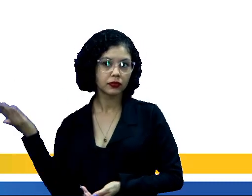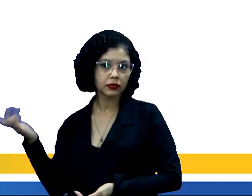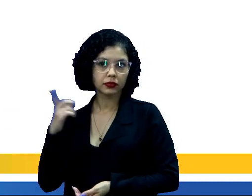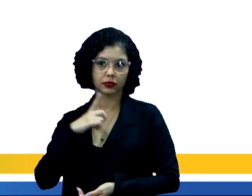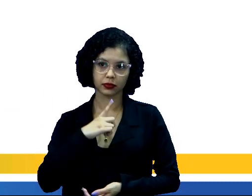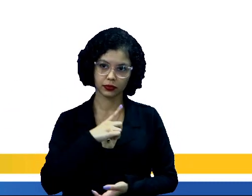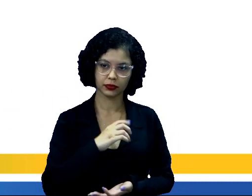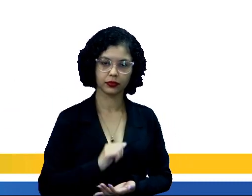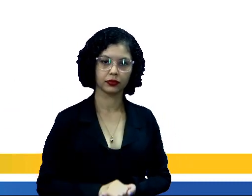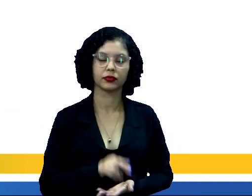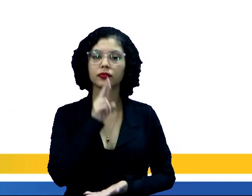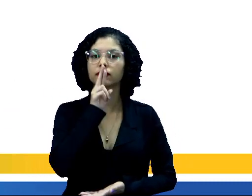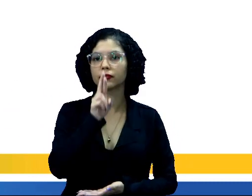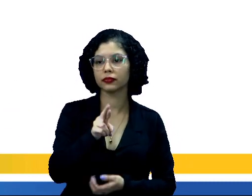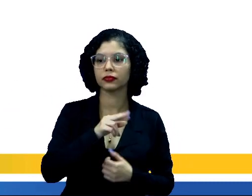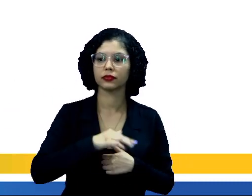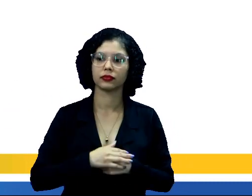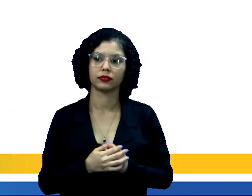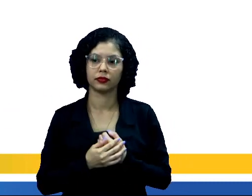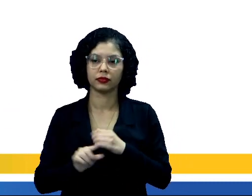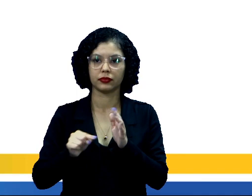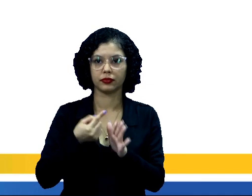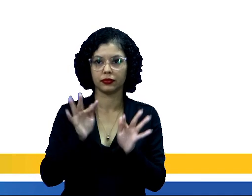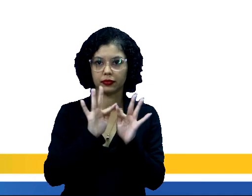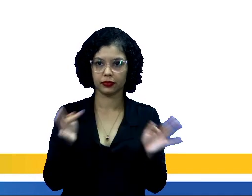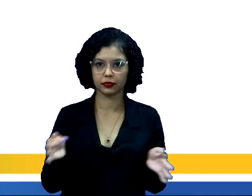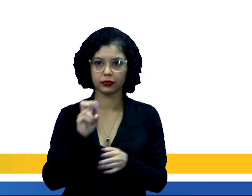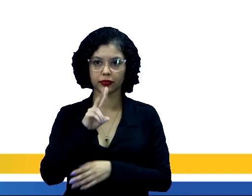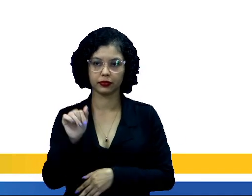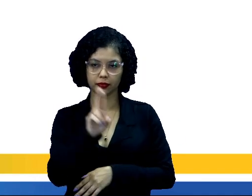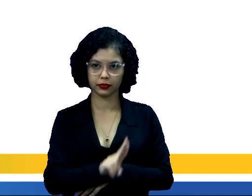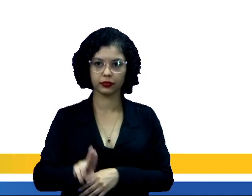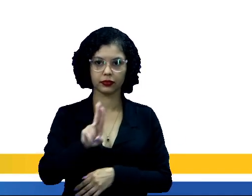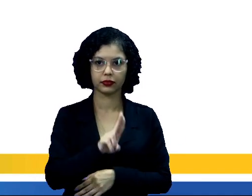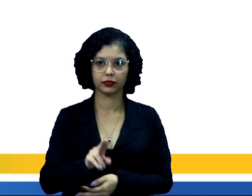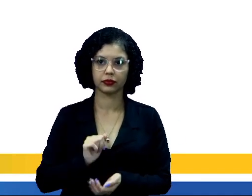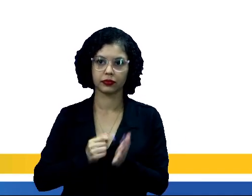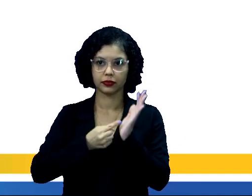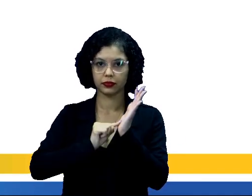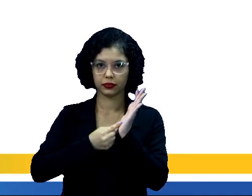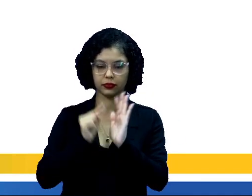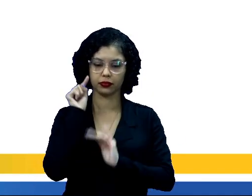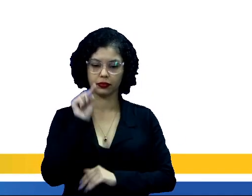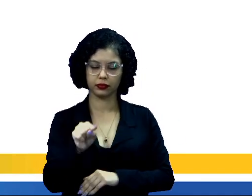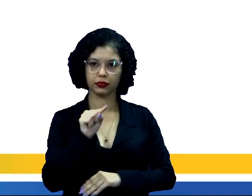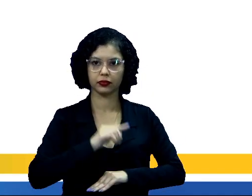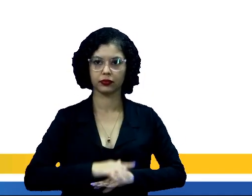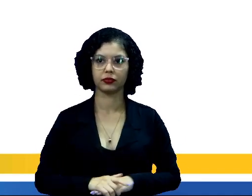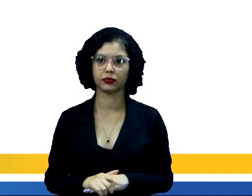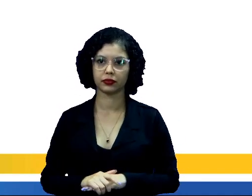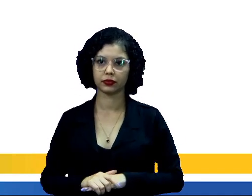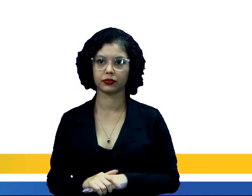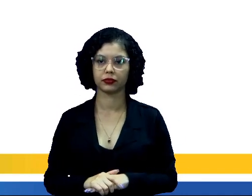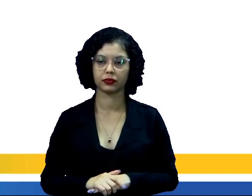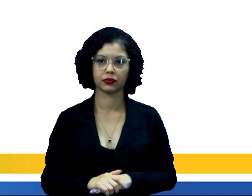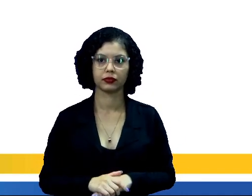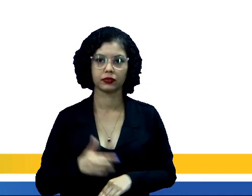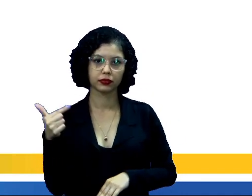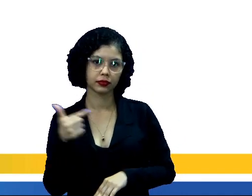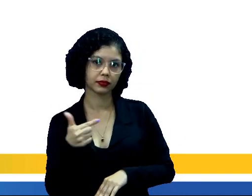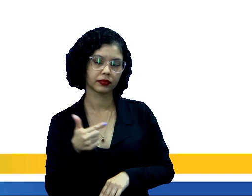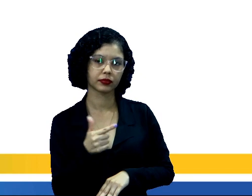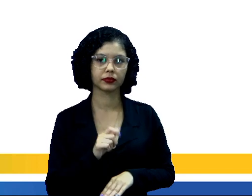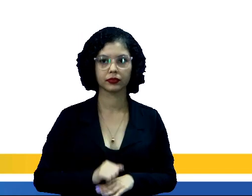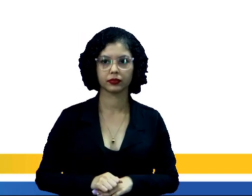Nós temos aí as respostas. Na primeira frase, você vai utilizar o ponto final. Na